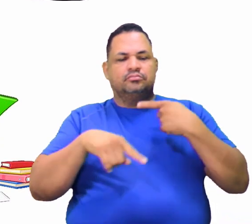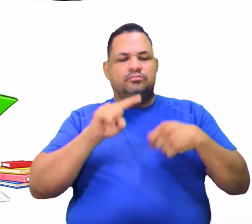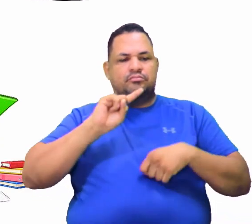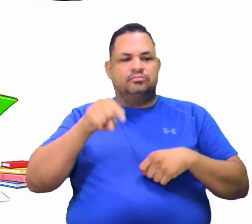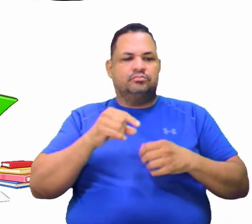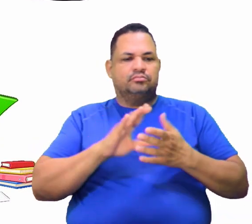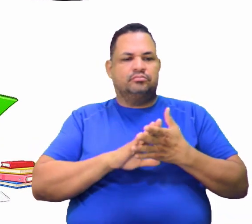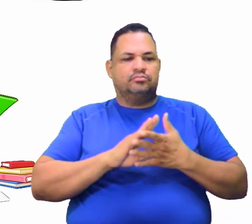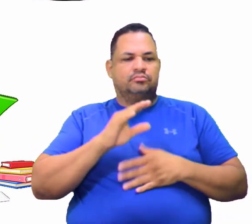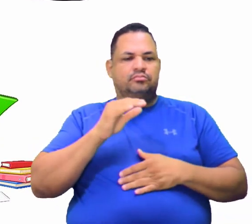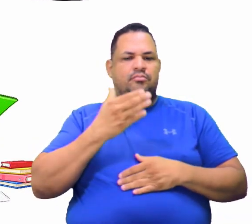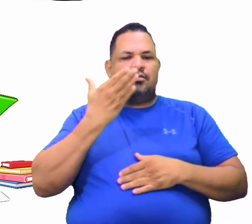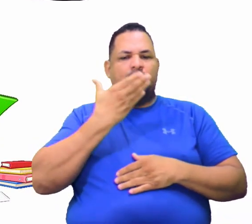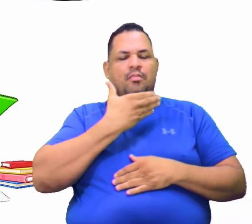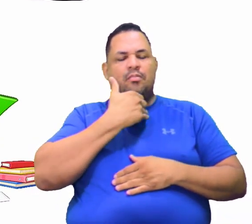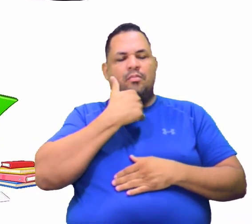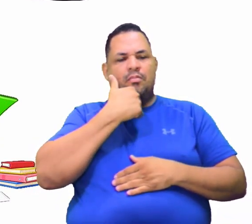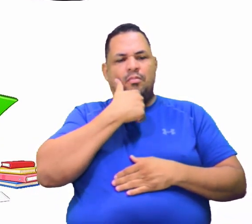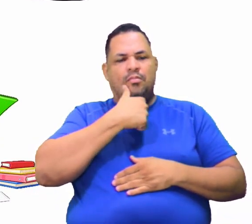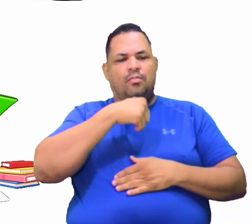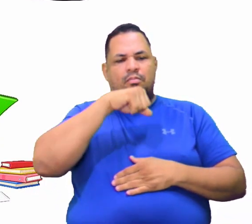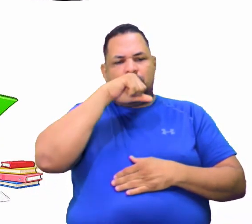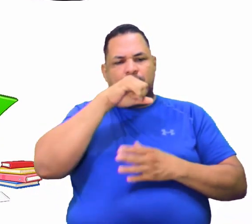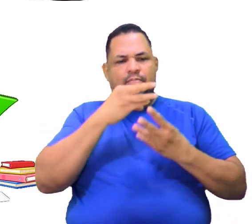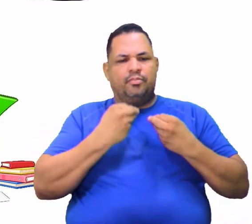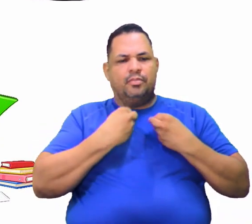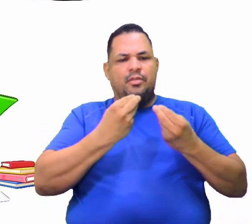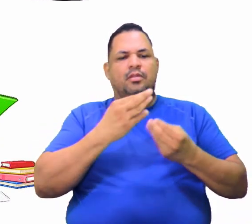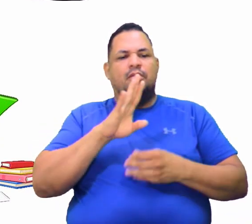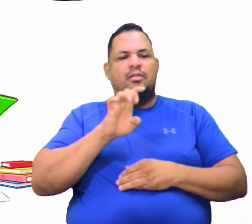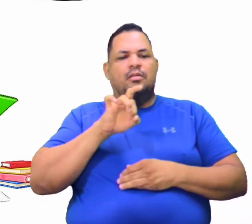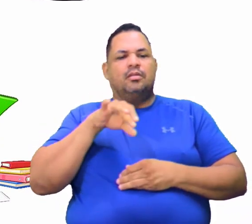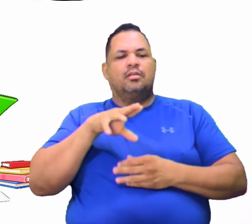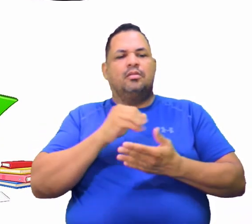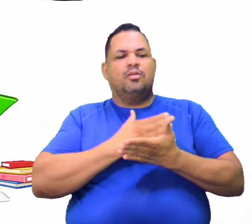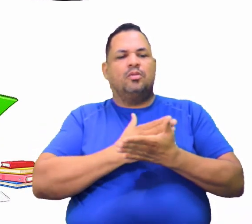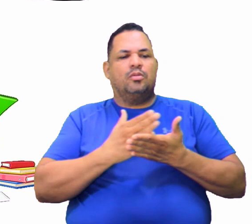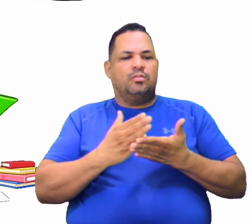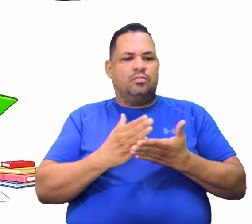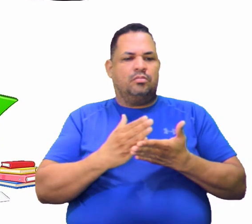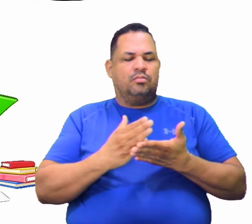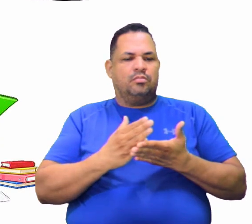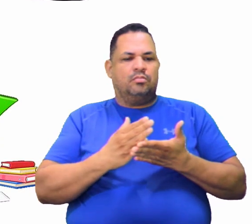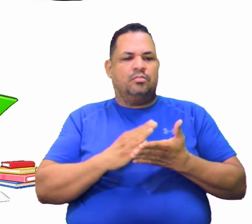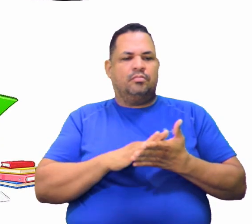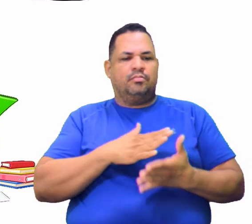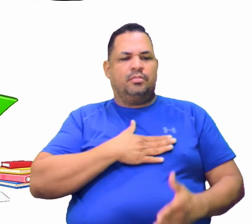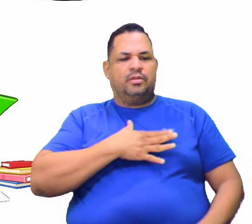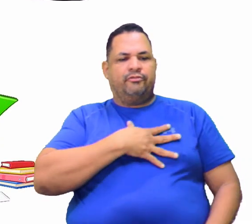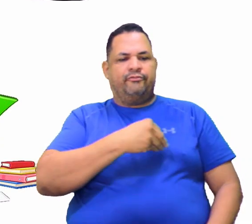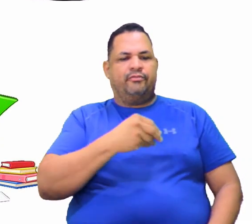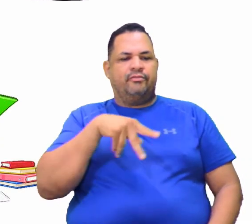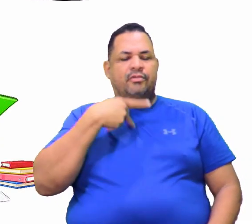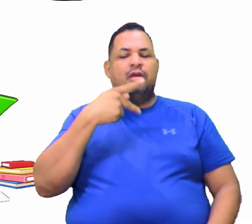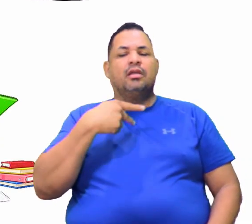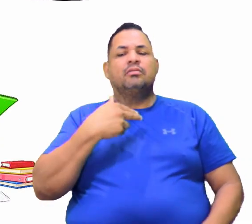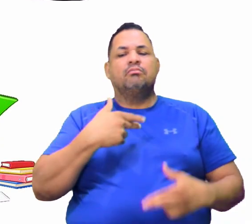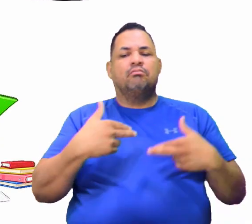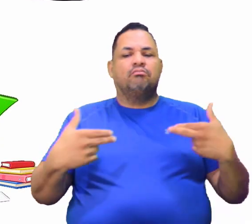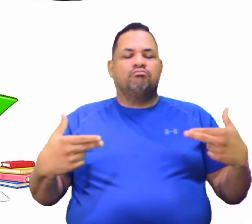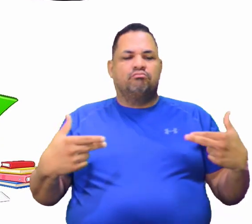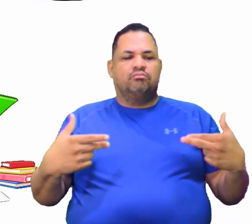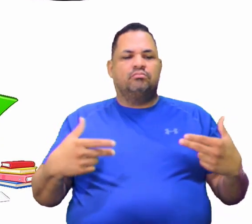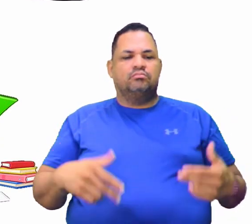vírgula. Mãe, olha aqui. Dá-me danoninho, vou começar. Meu filho, diga uma